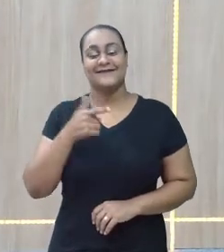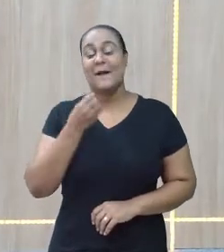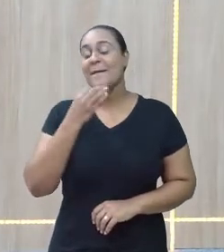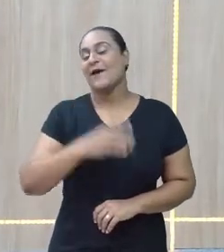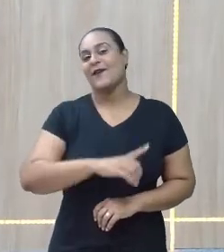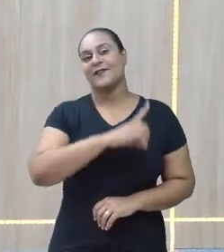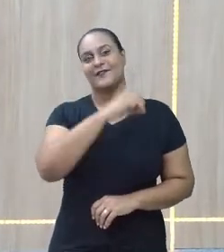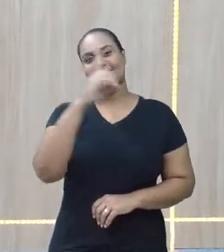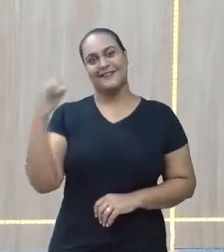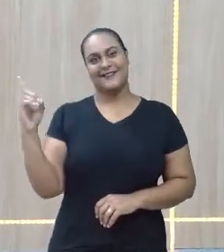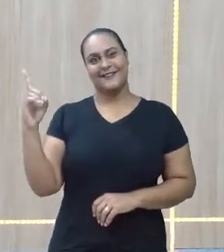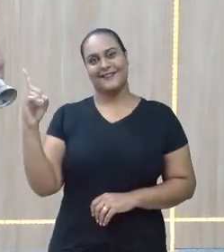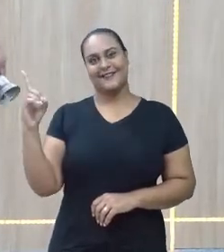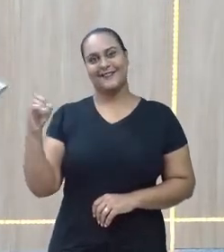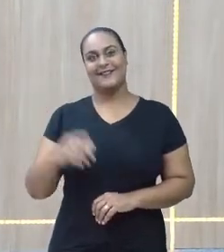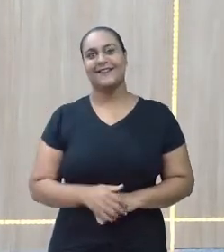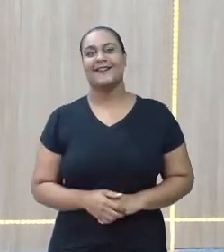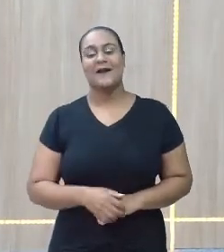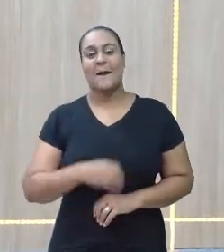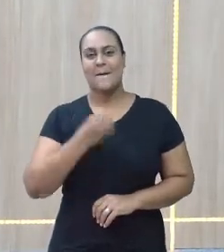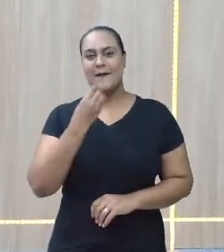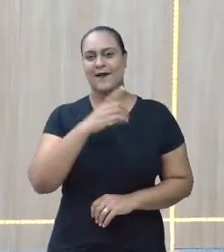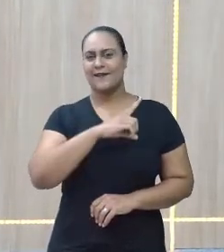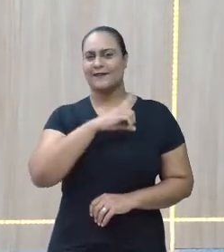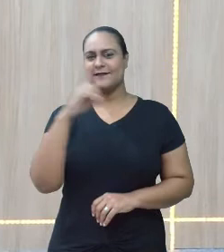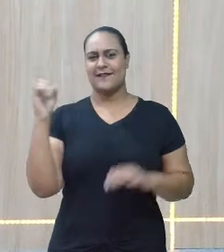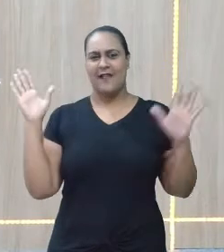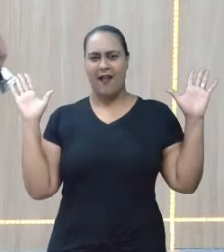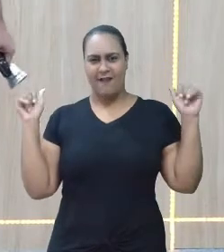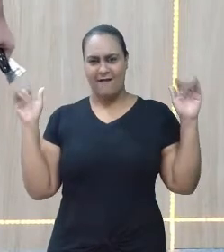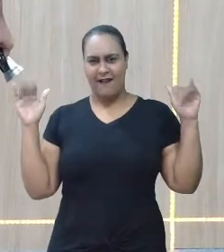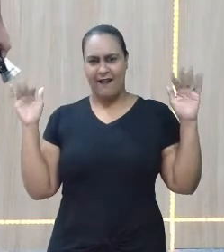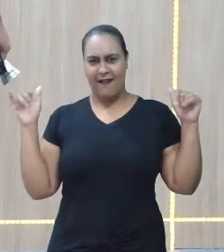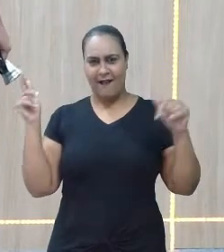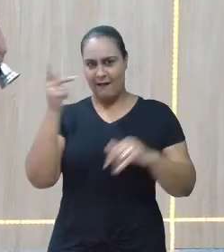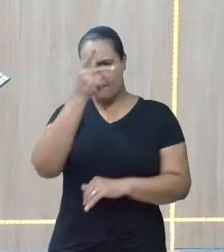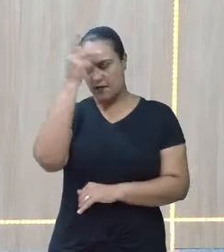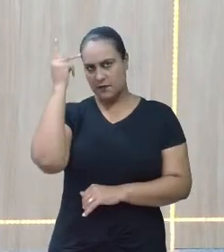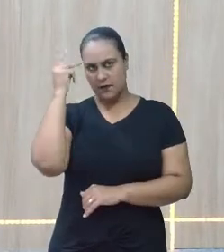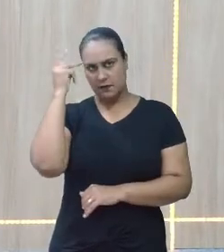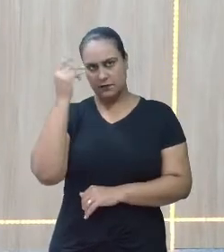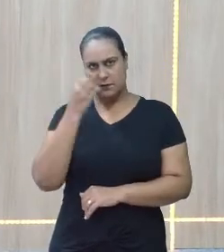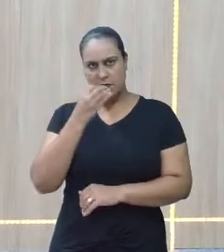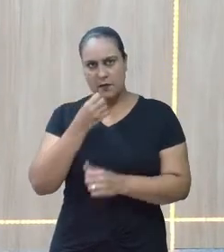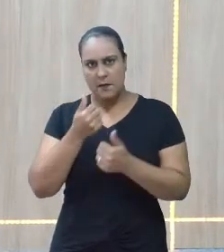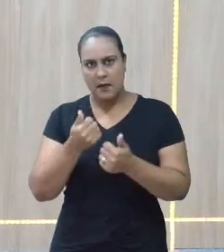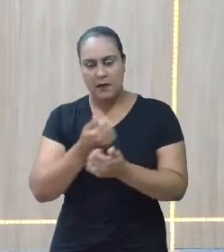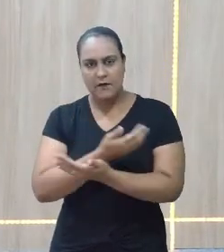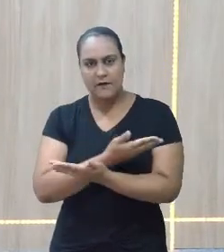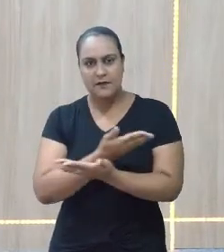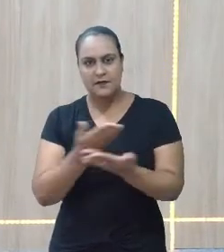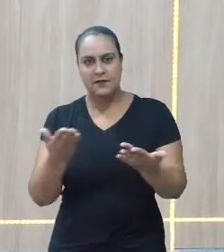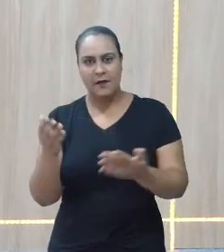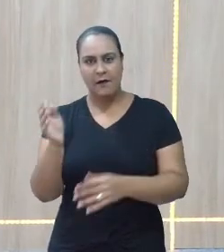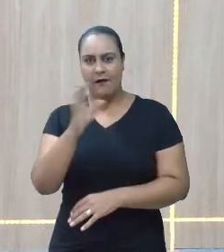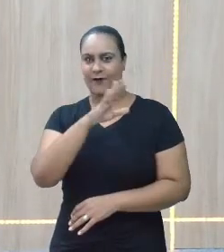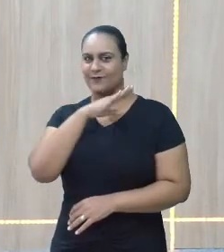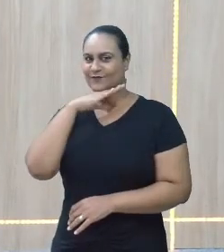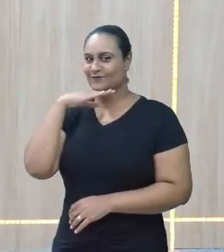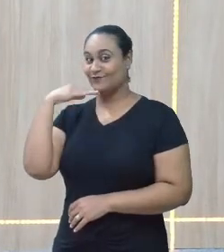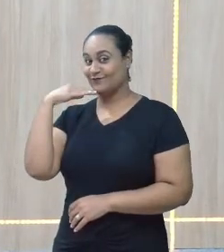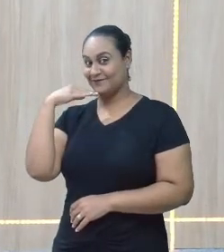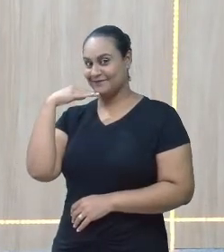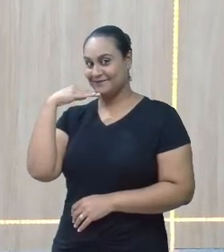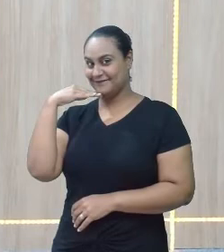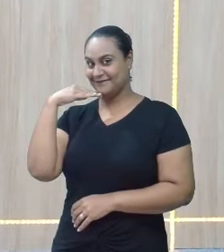Bom dia, bom dia, bom dia, bom dia. Fala, pessoal, tudo bem com vocês? Aqui, ó, esticou a mão, passou aqui, ó, rostinho